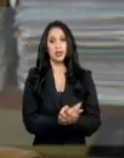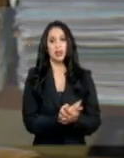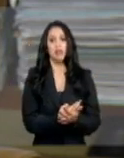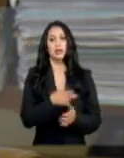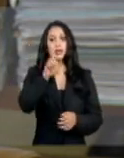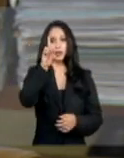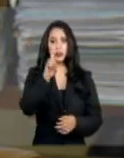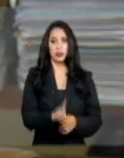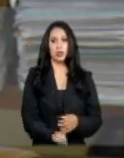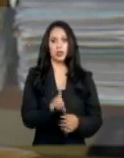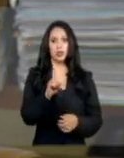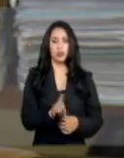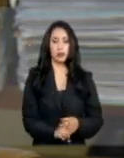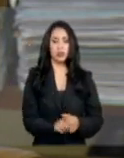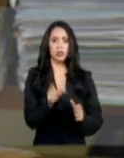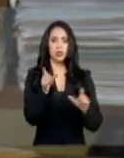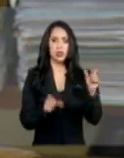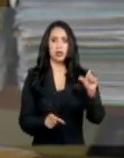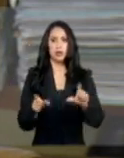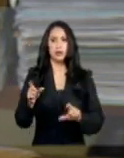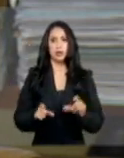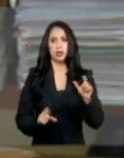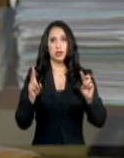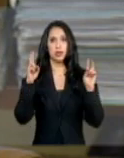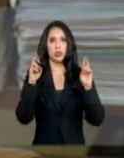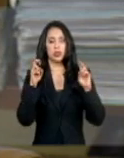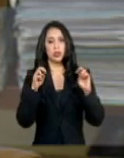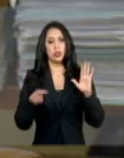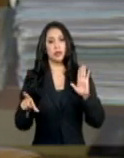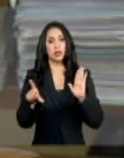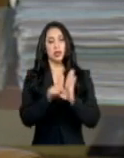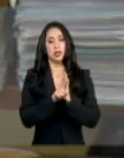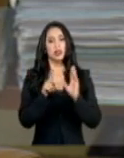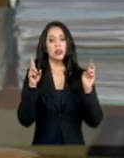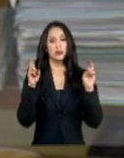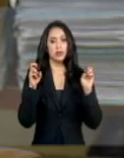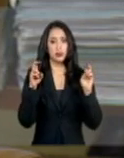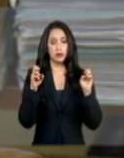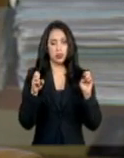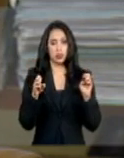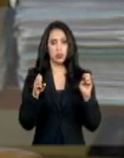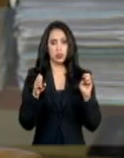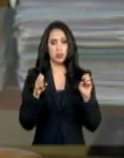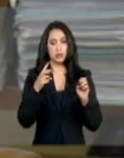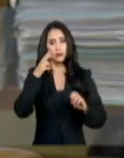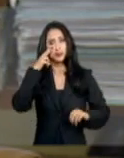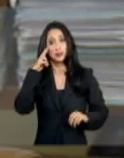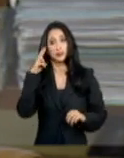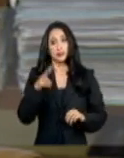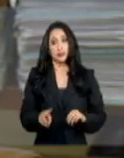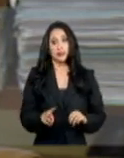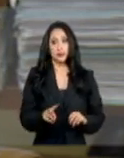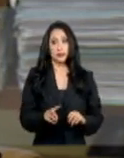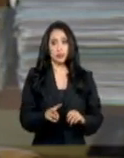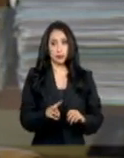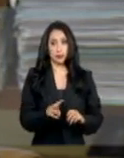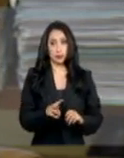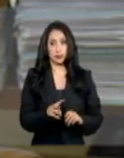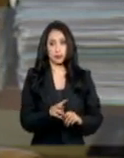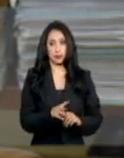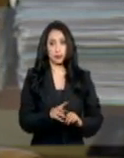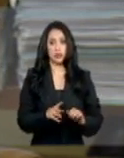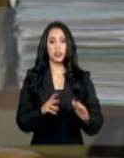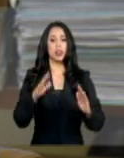e nos termos da lei é achar as coisas consideradas sob tal perspectiva para esse efeito as